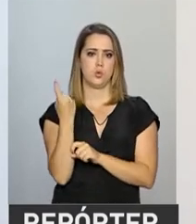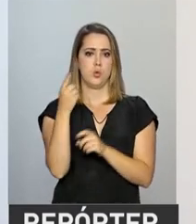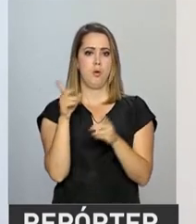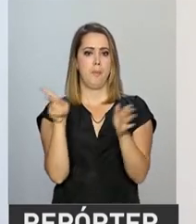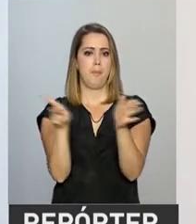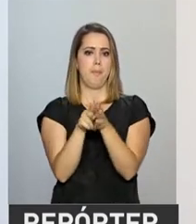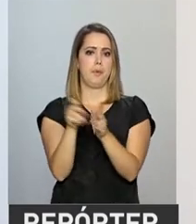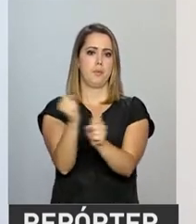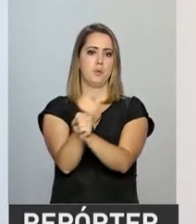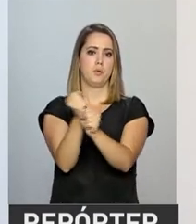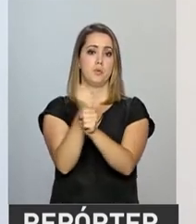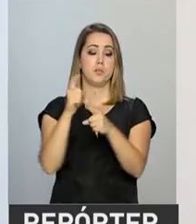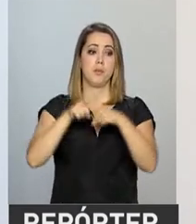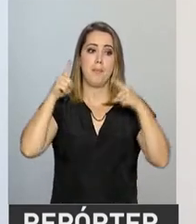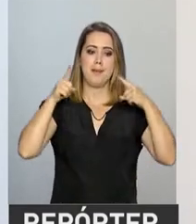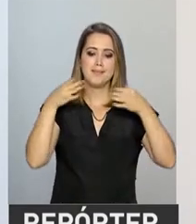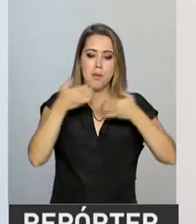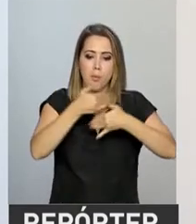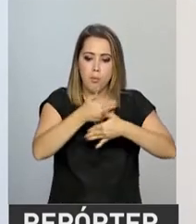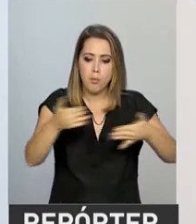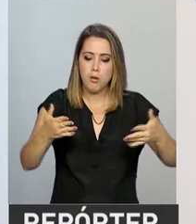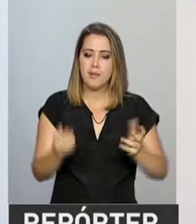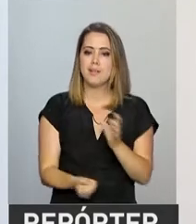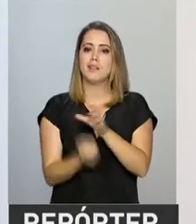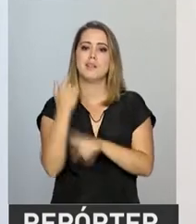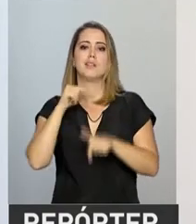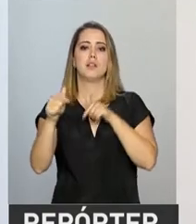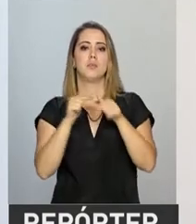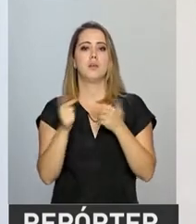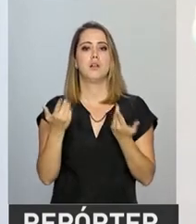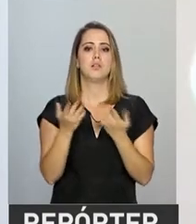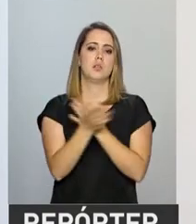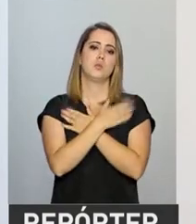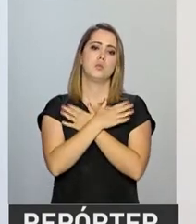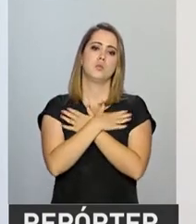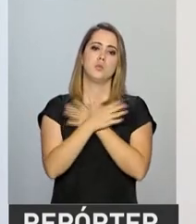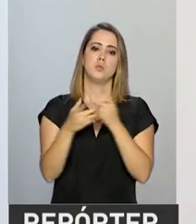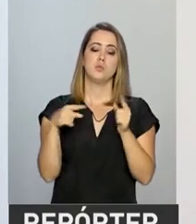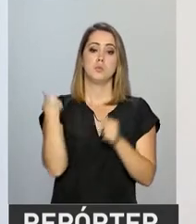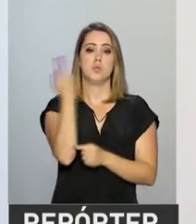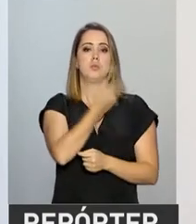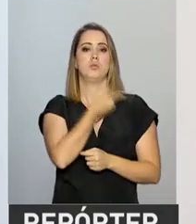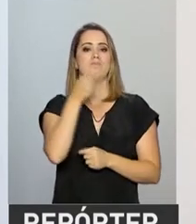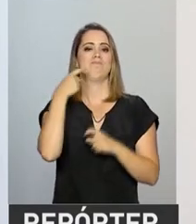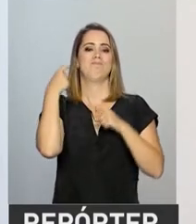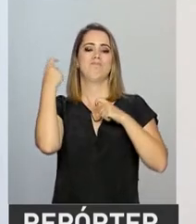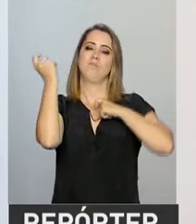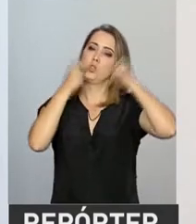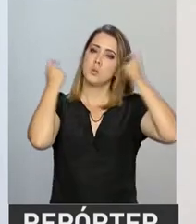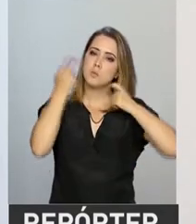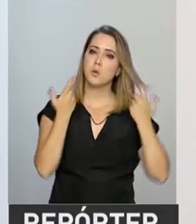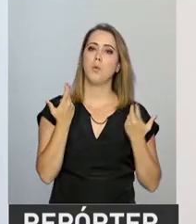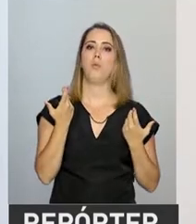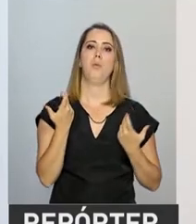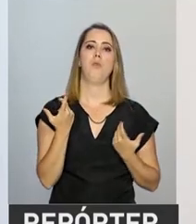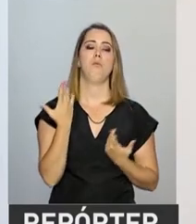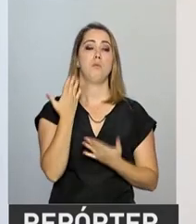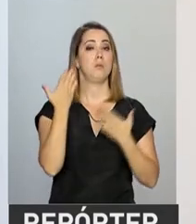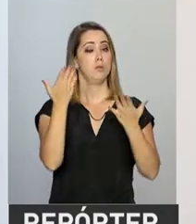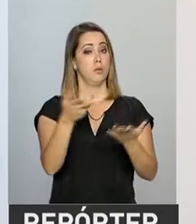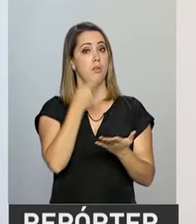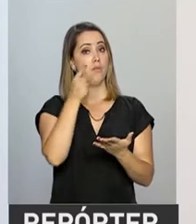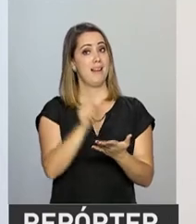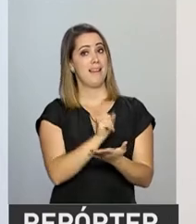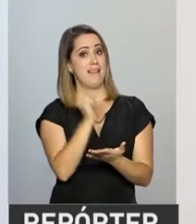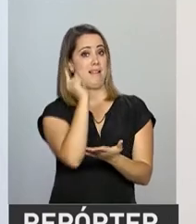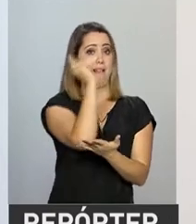é que a obra gera emprego eo desemprego é algo que nos preocupa enormemente então eu disse